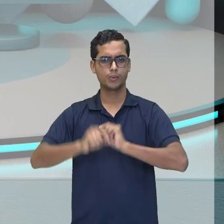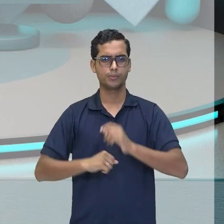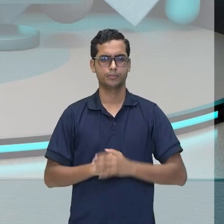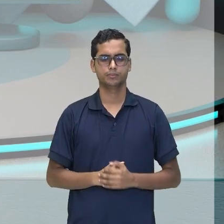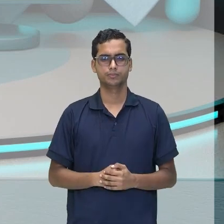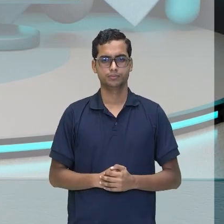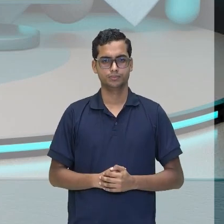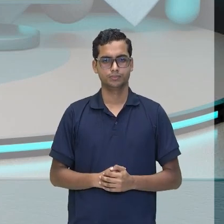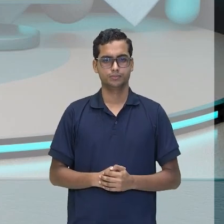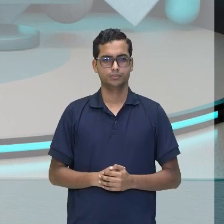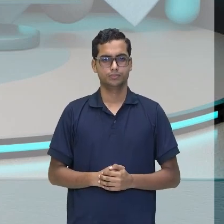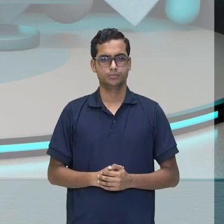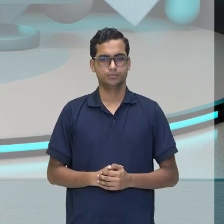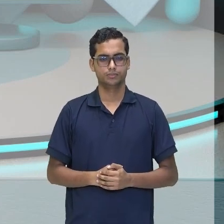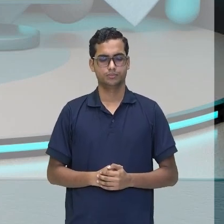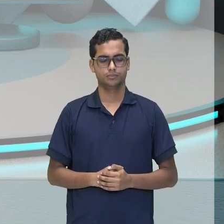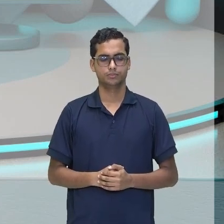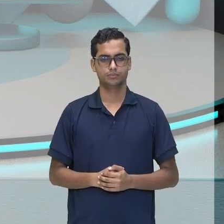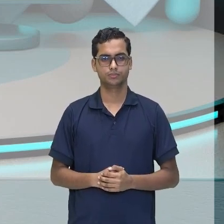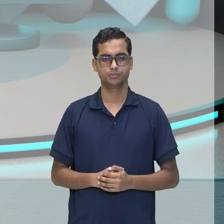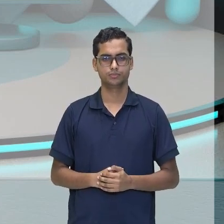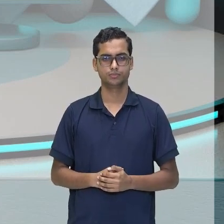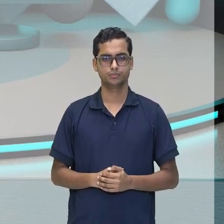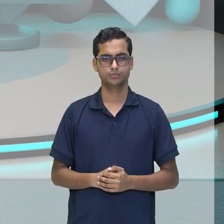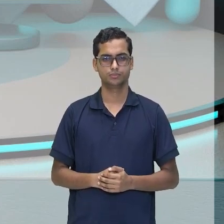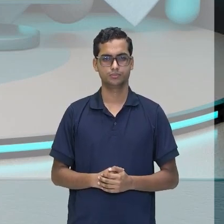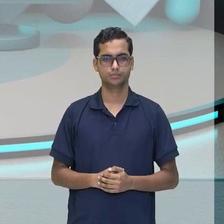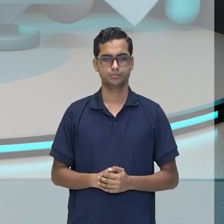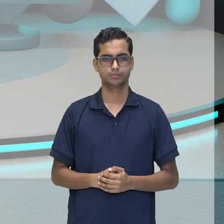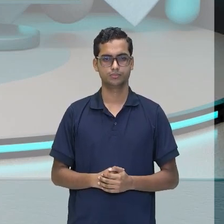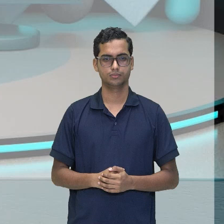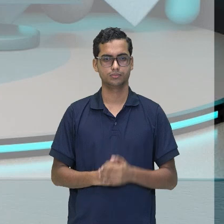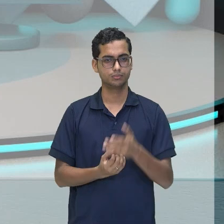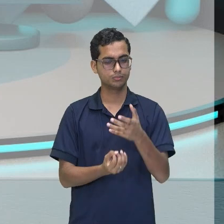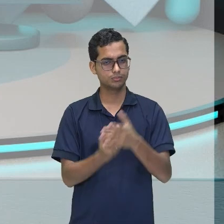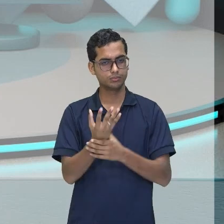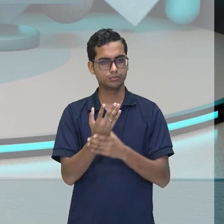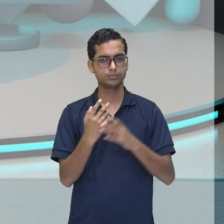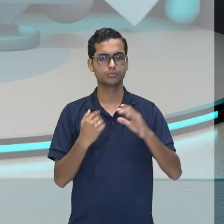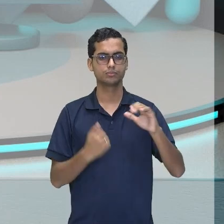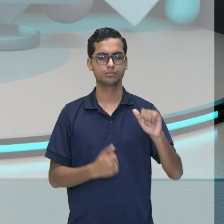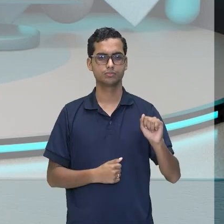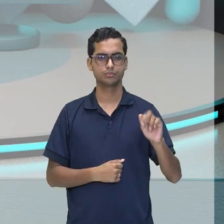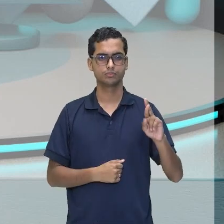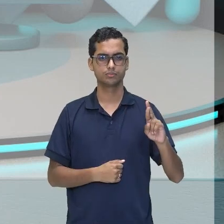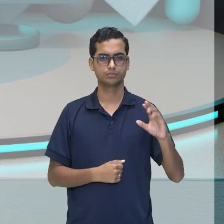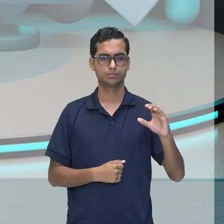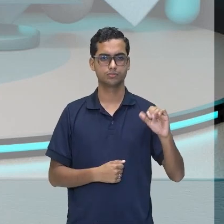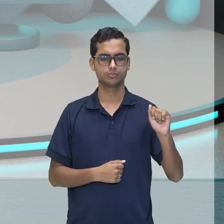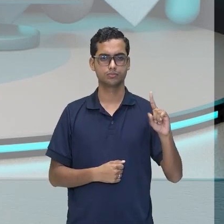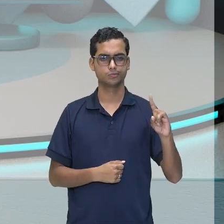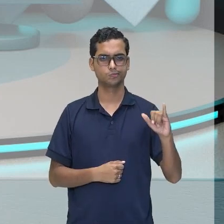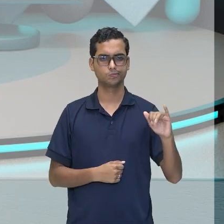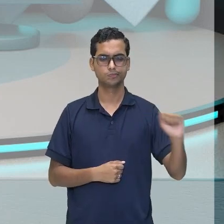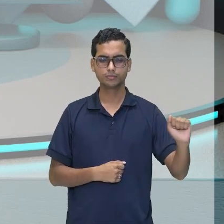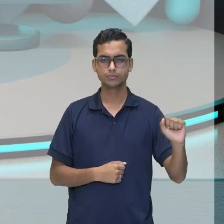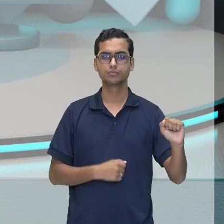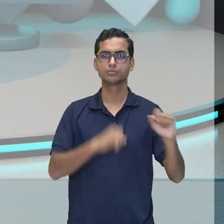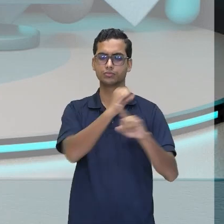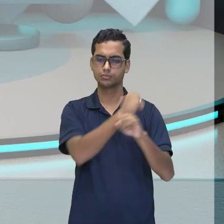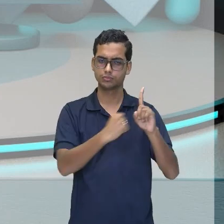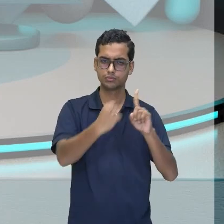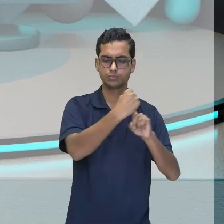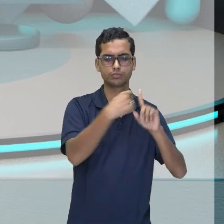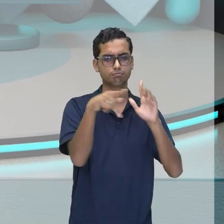ilustrada deu origem às Árcades, às Arcádias, sociedades literárias dedicadas a